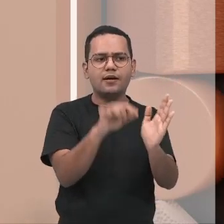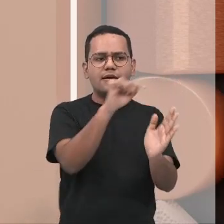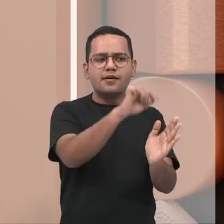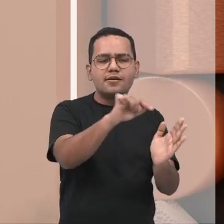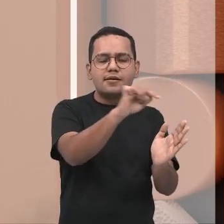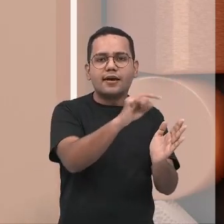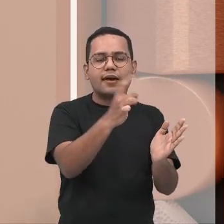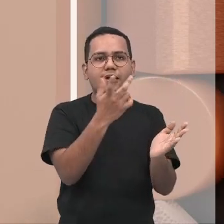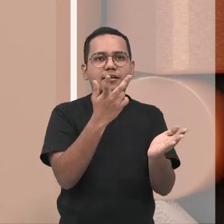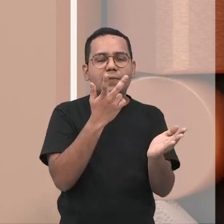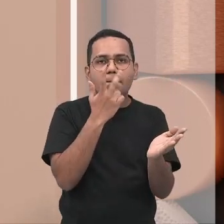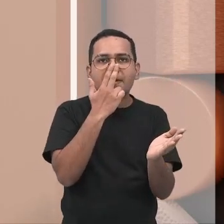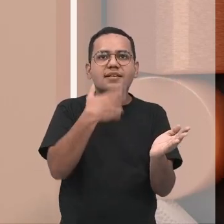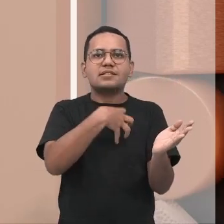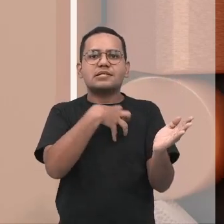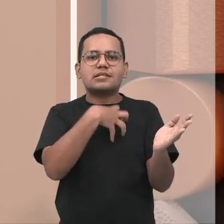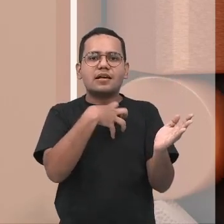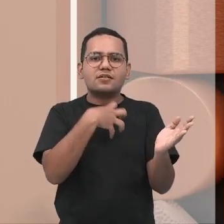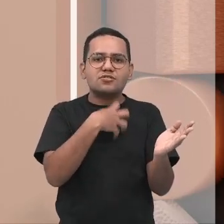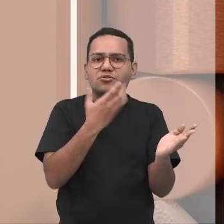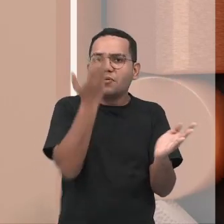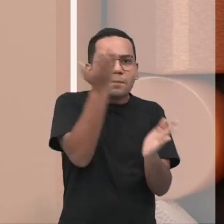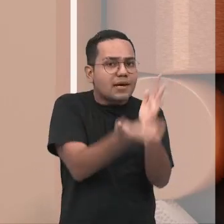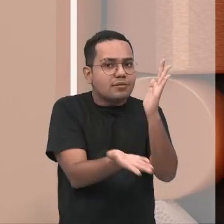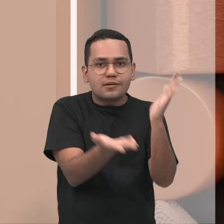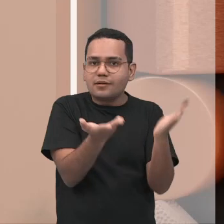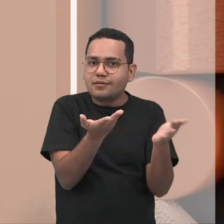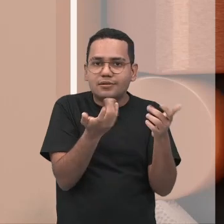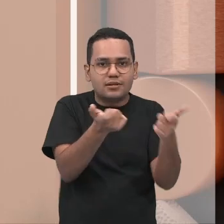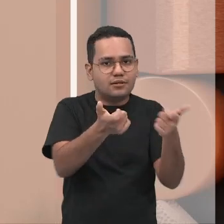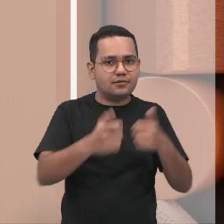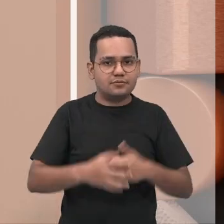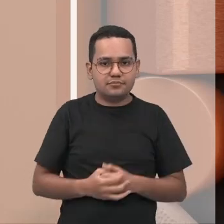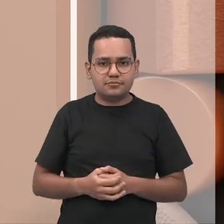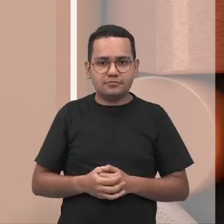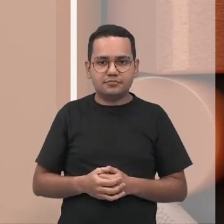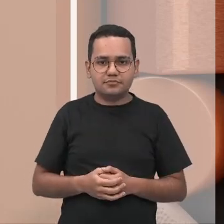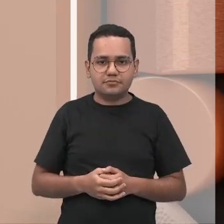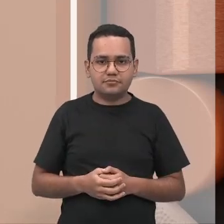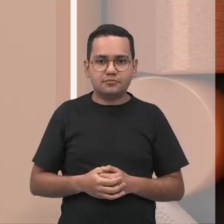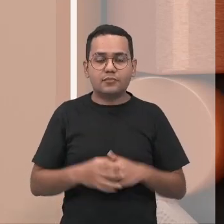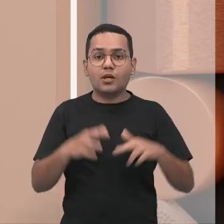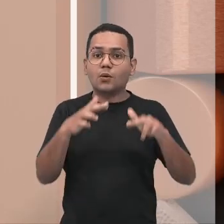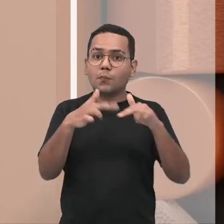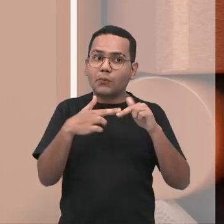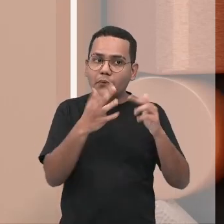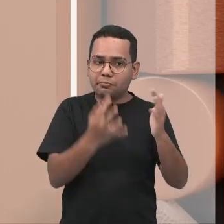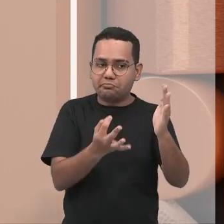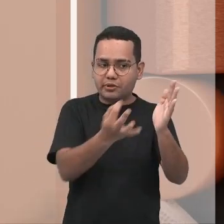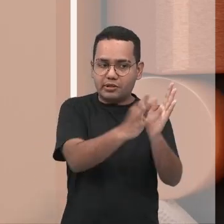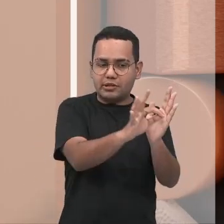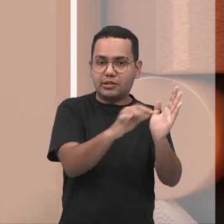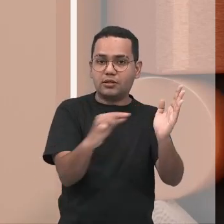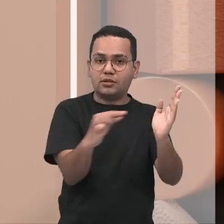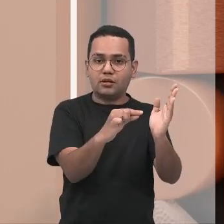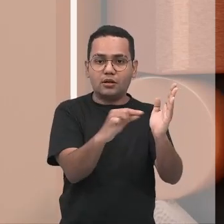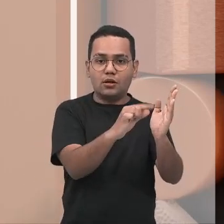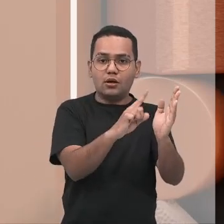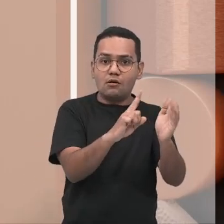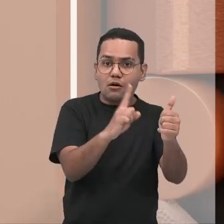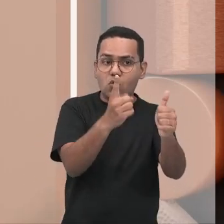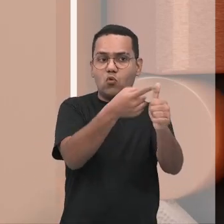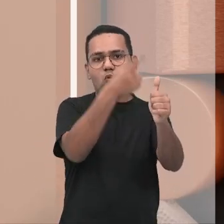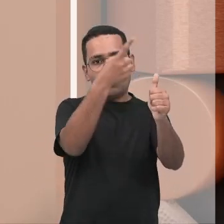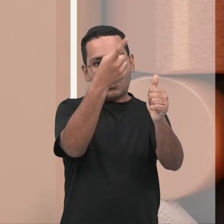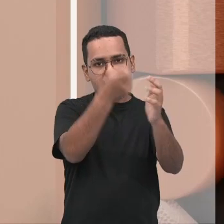para ela. E esse tratado de Versalhes, vai ser um dos fatores, galera, prestem atenção, um dos